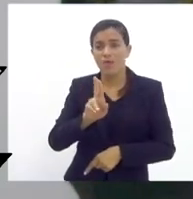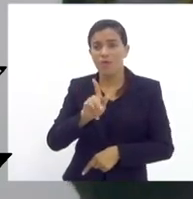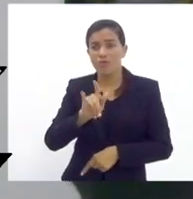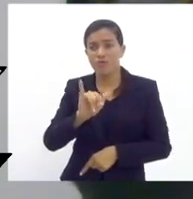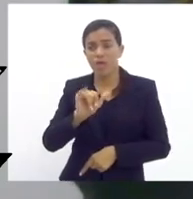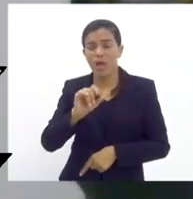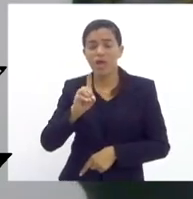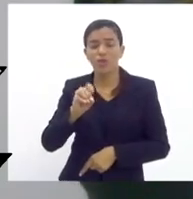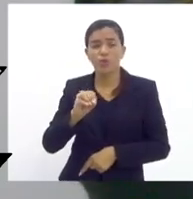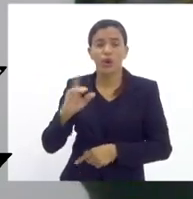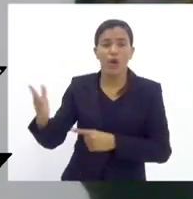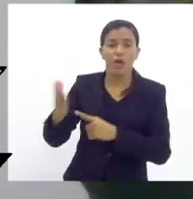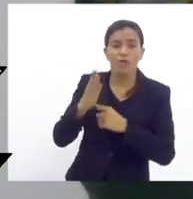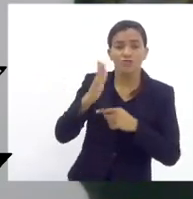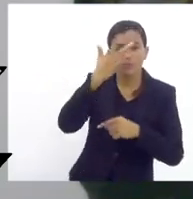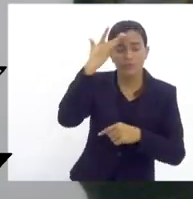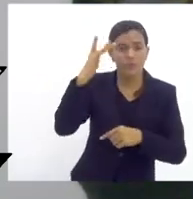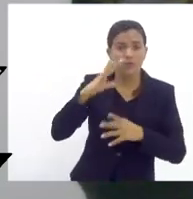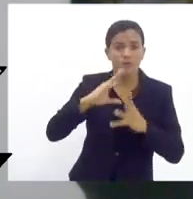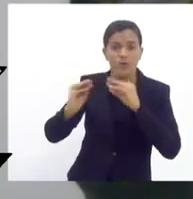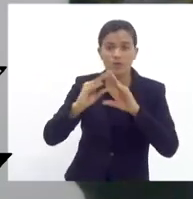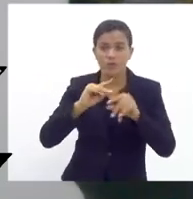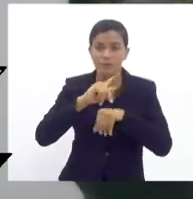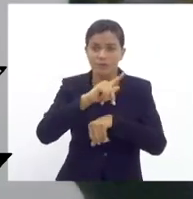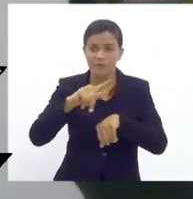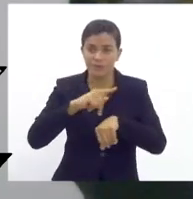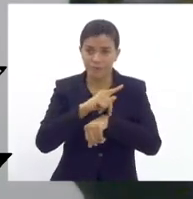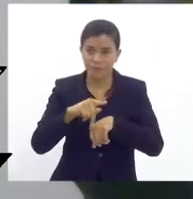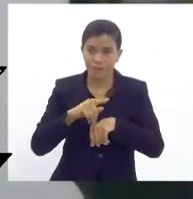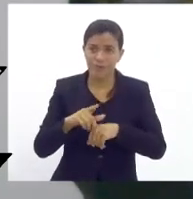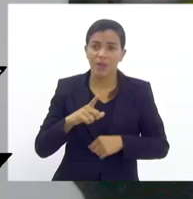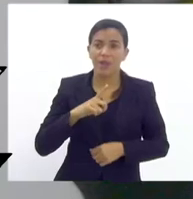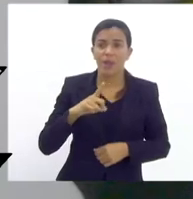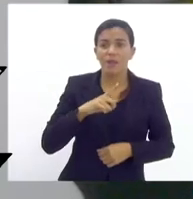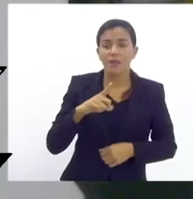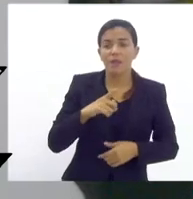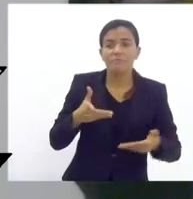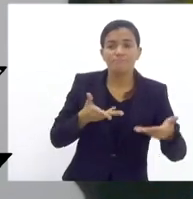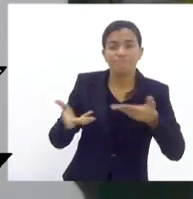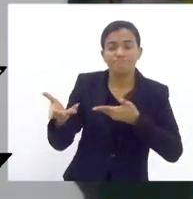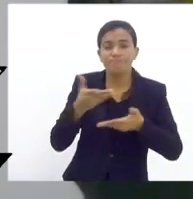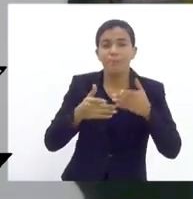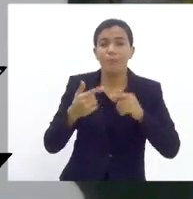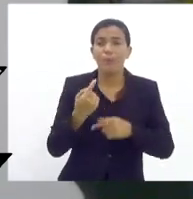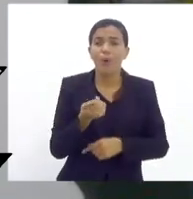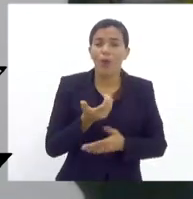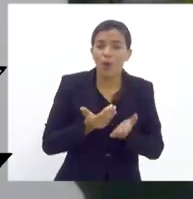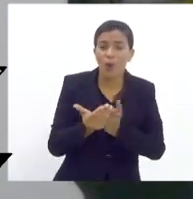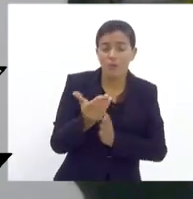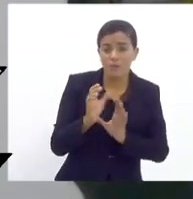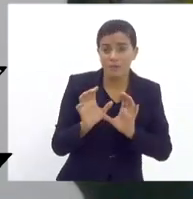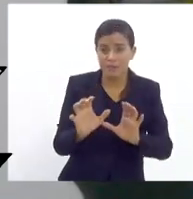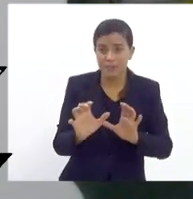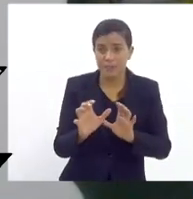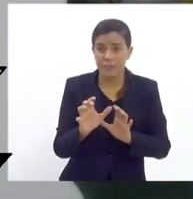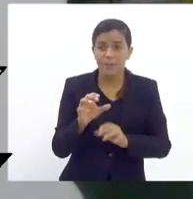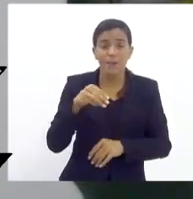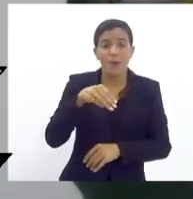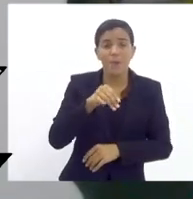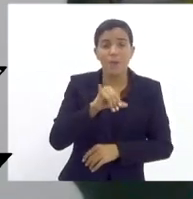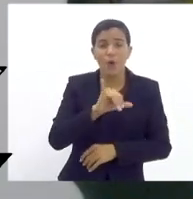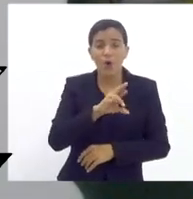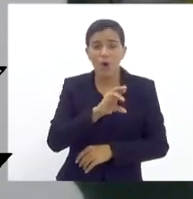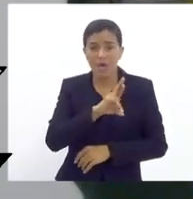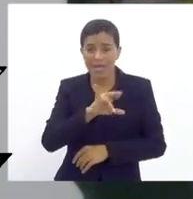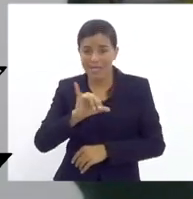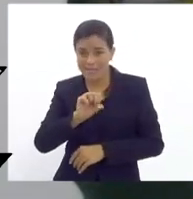gente todo mundo começa a baixar uma passou pouco com o refugiado porque se começou assim eu acho assim Luiza não foi